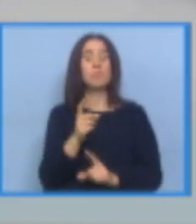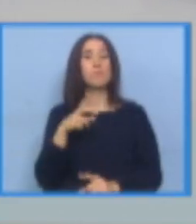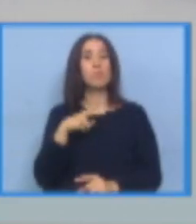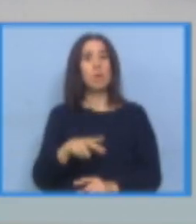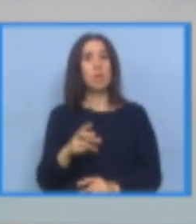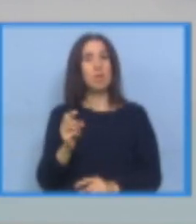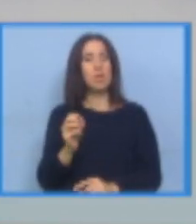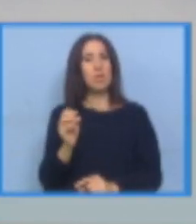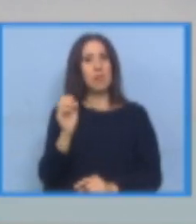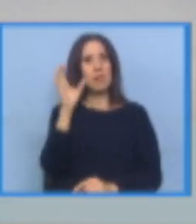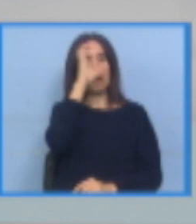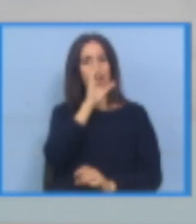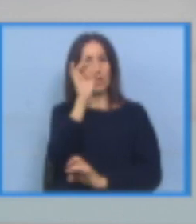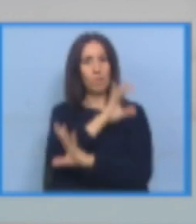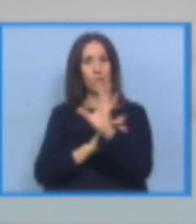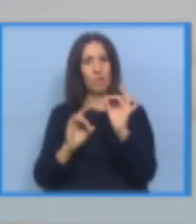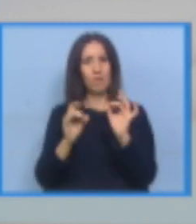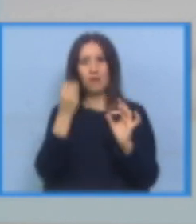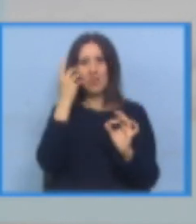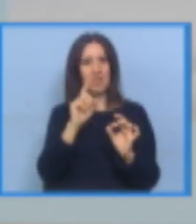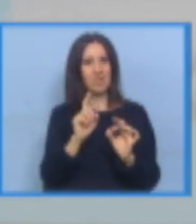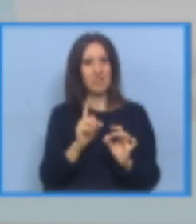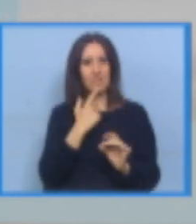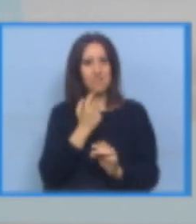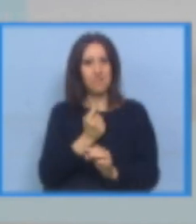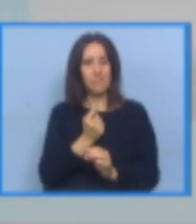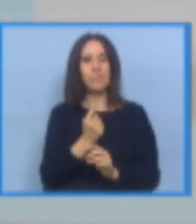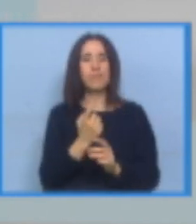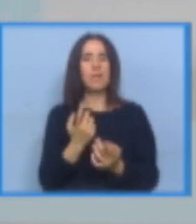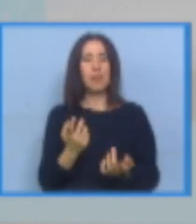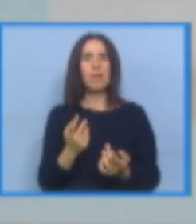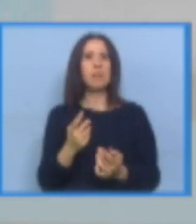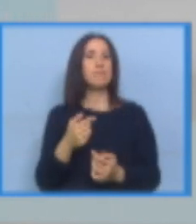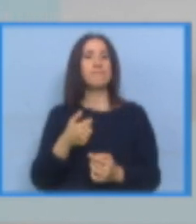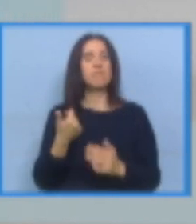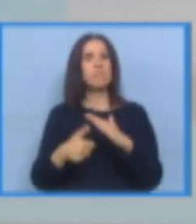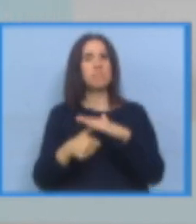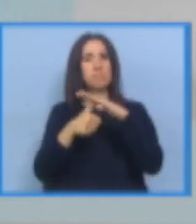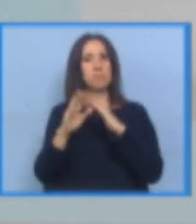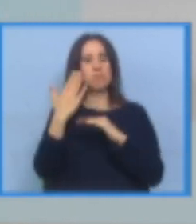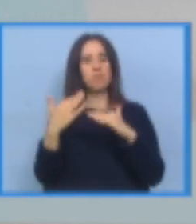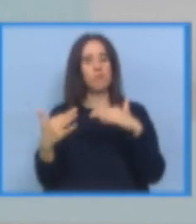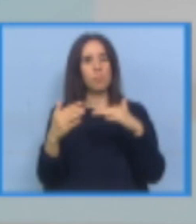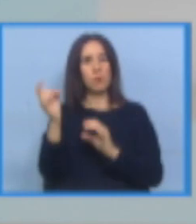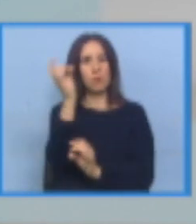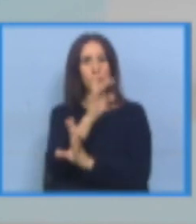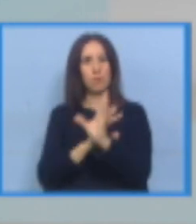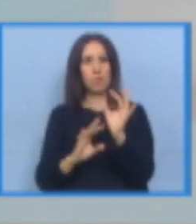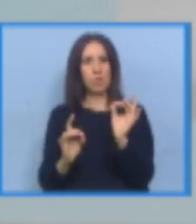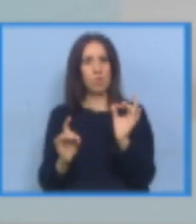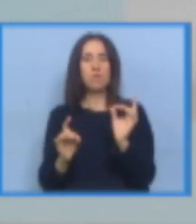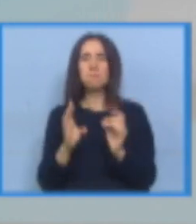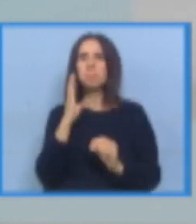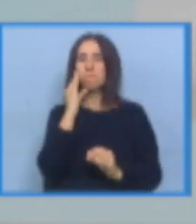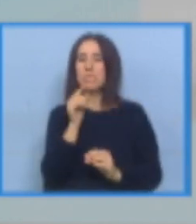campeão europeu, não podemos esquecer isso. Portanto, digamos, é o top a nível do futebol europeu e portanto, eu